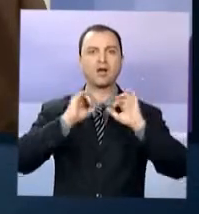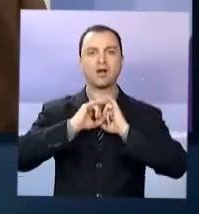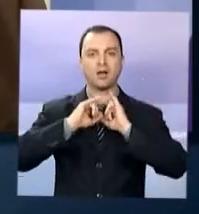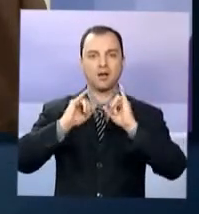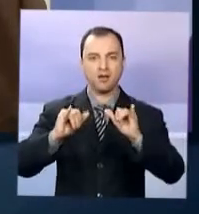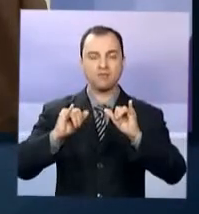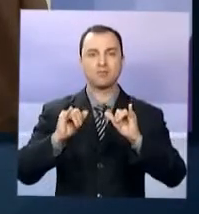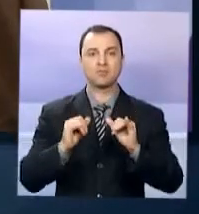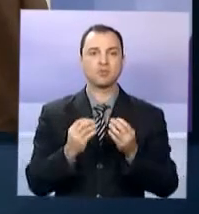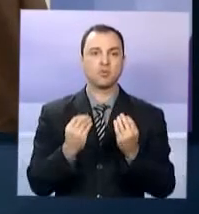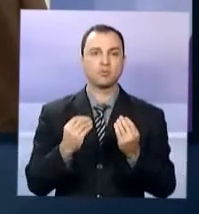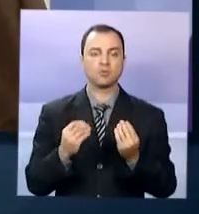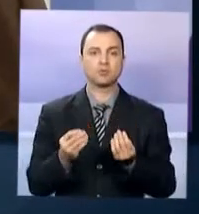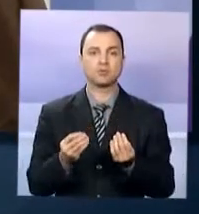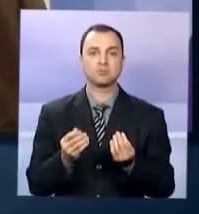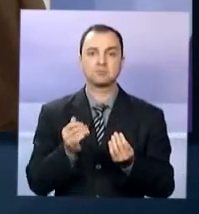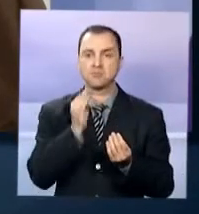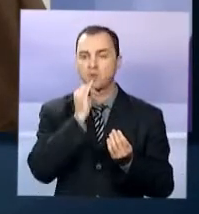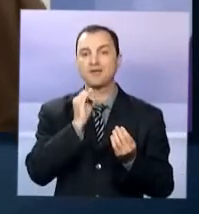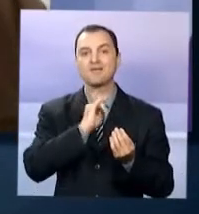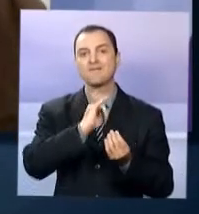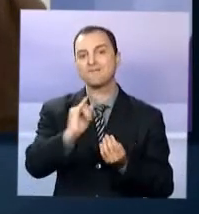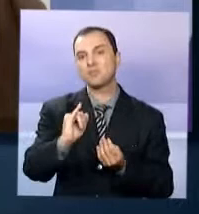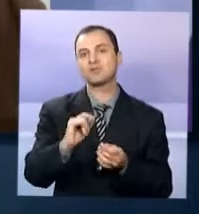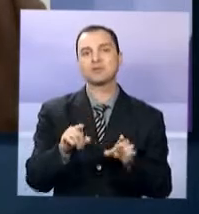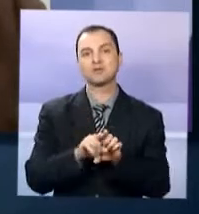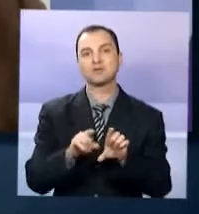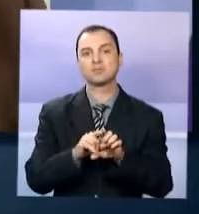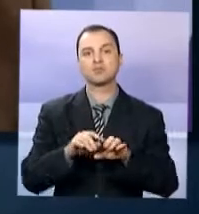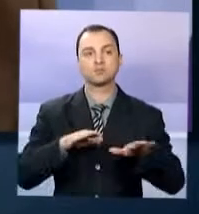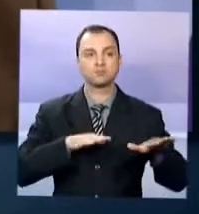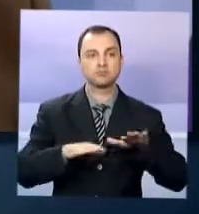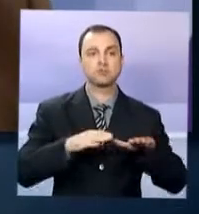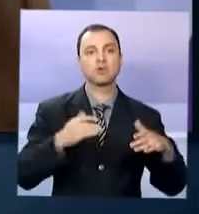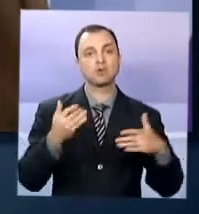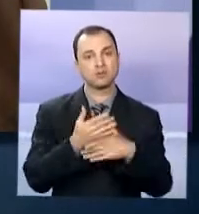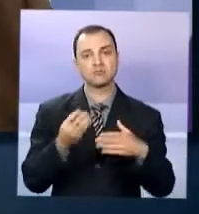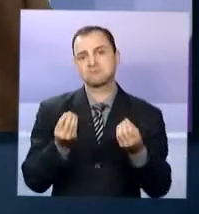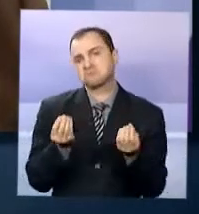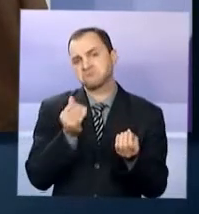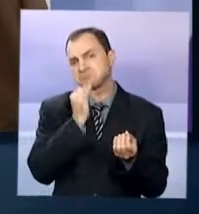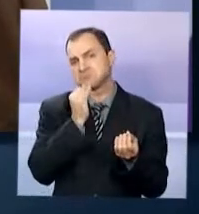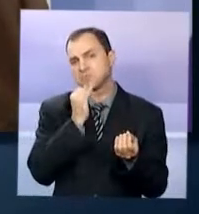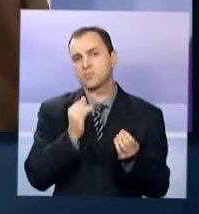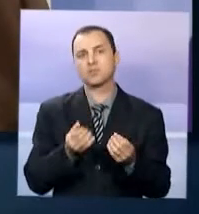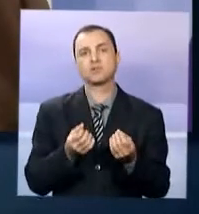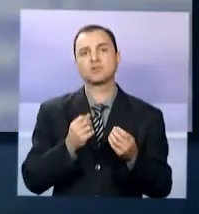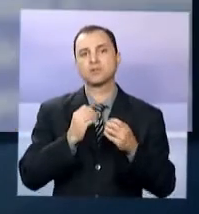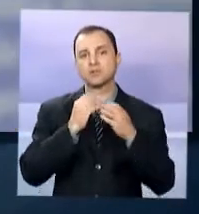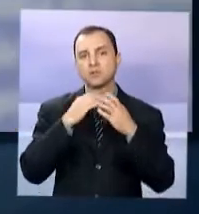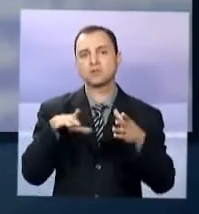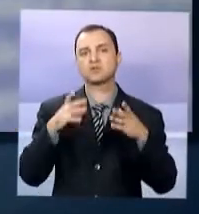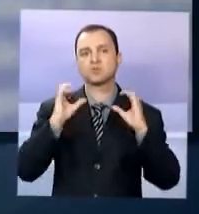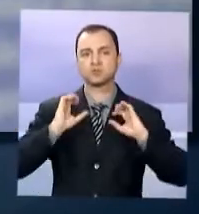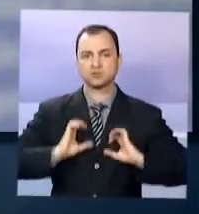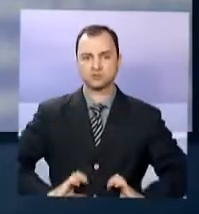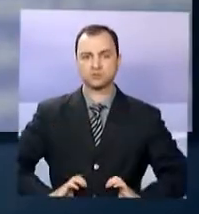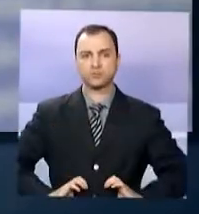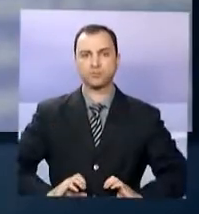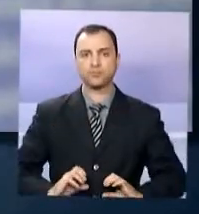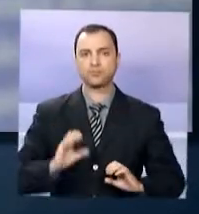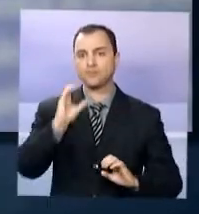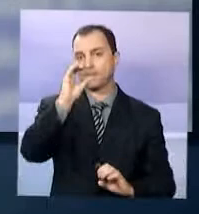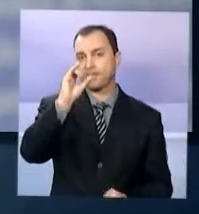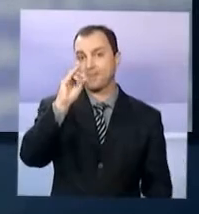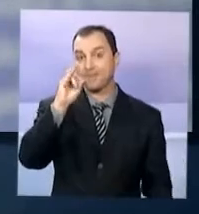informações como as como as informações sobre mobilidade urbana no caso são transmitidas por cidadão no